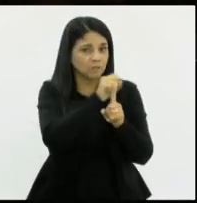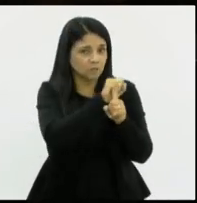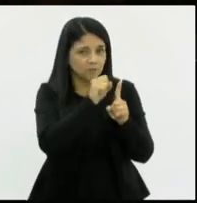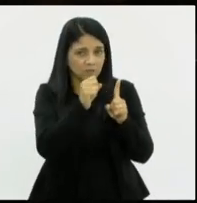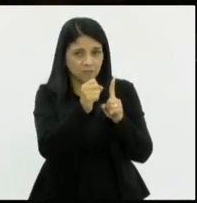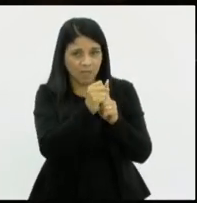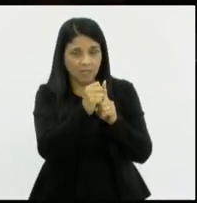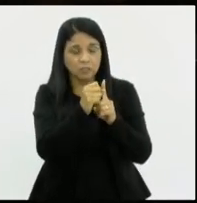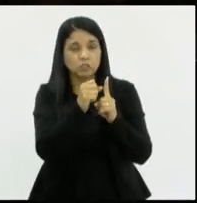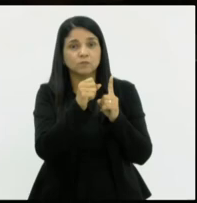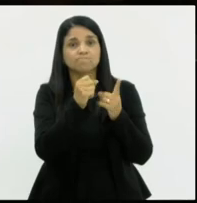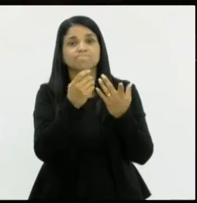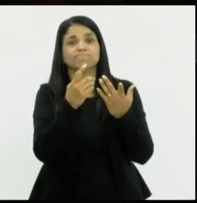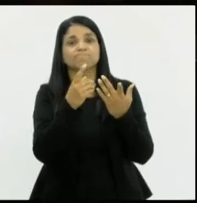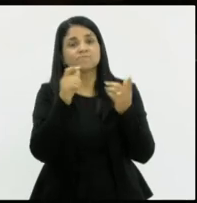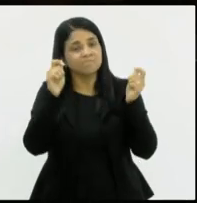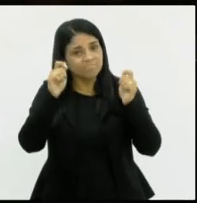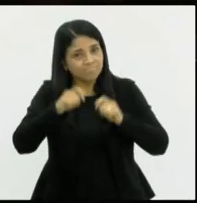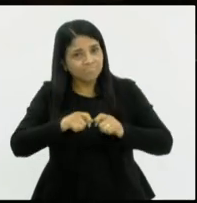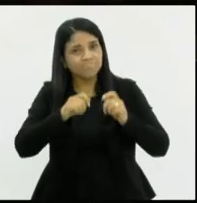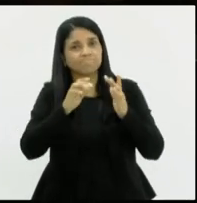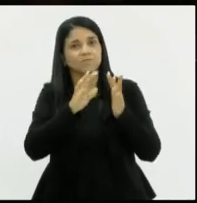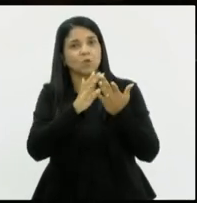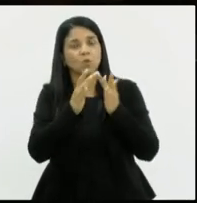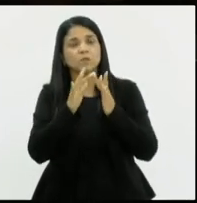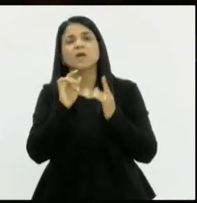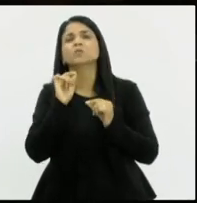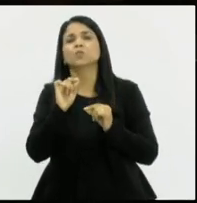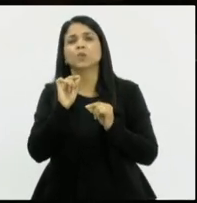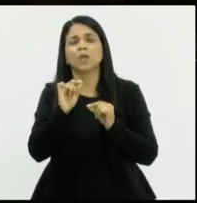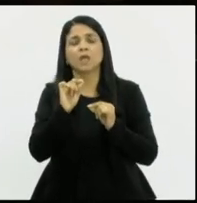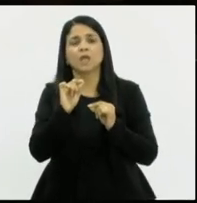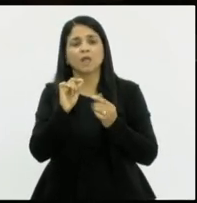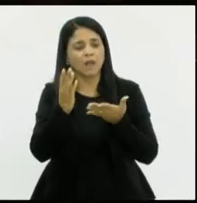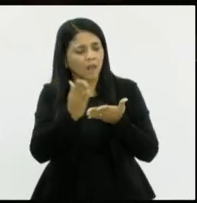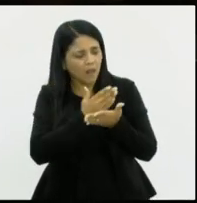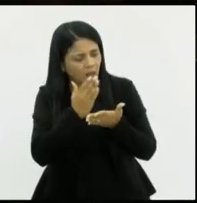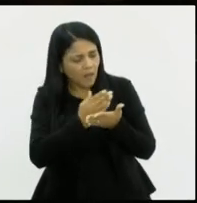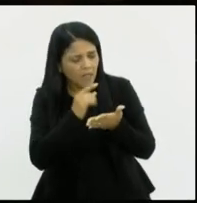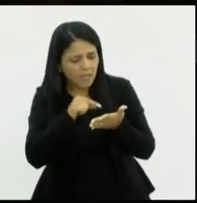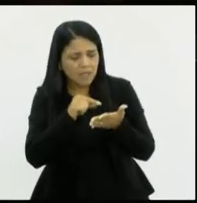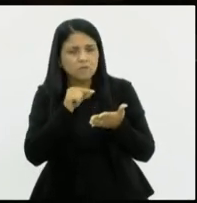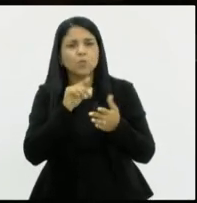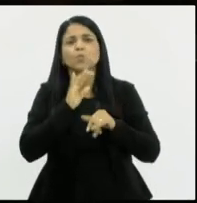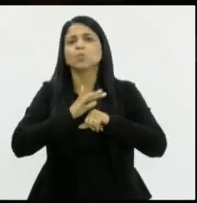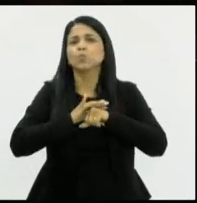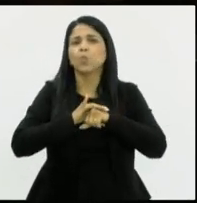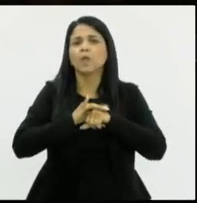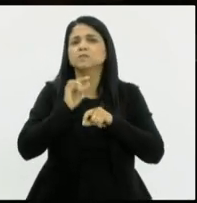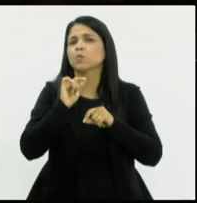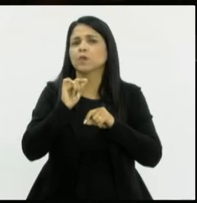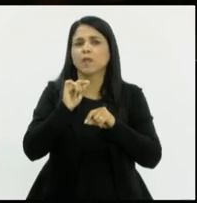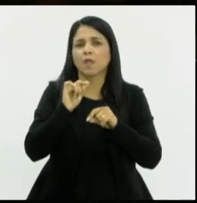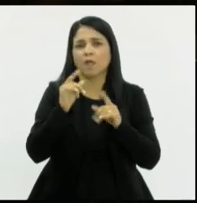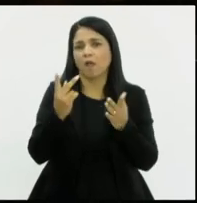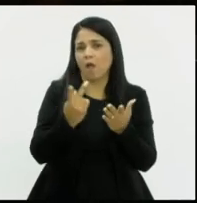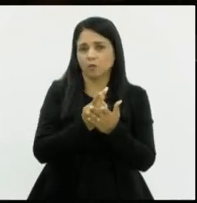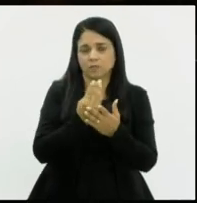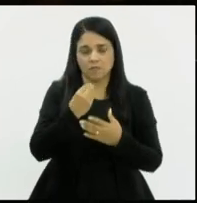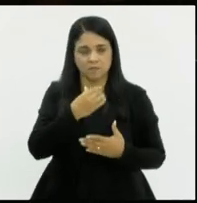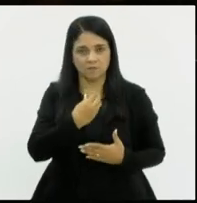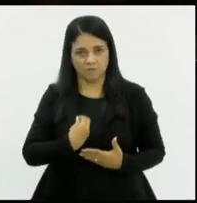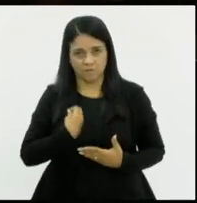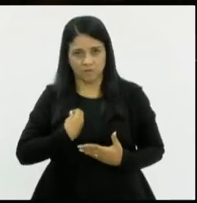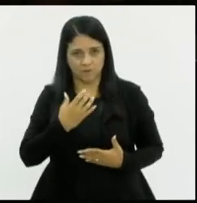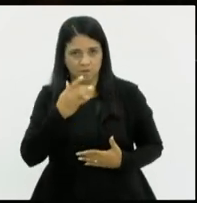poder ter contato, de fato, com o que é essa doença, o que ela causa na vida das mulheres. Então, fico muito